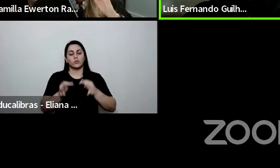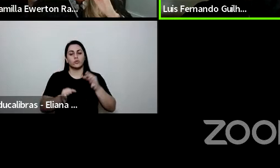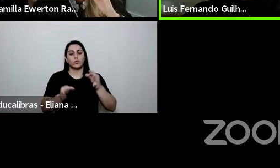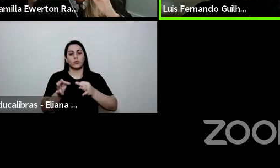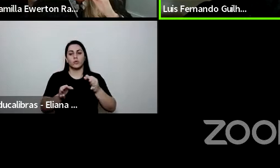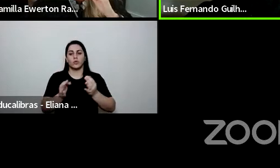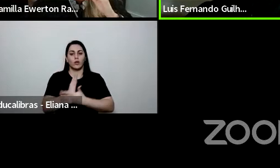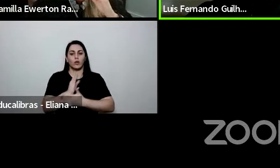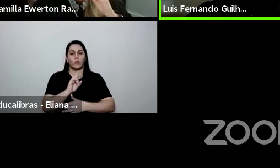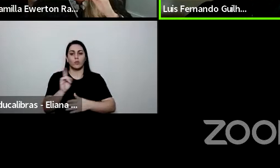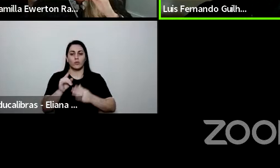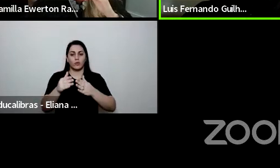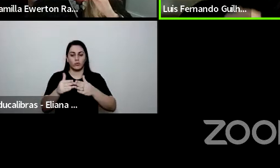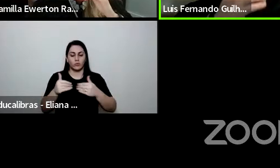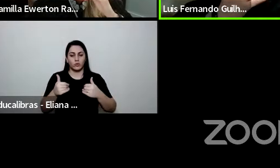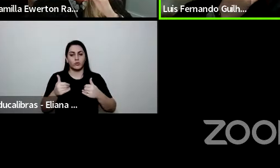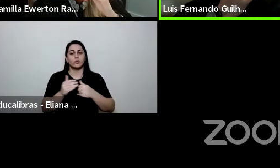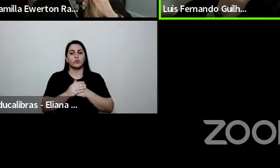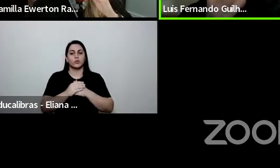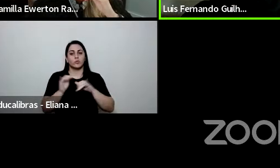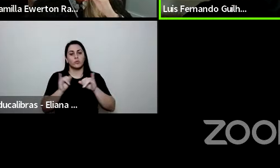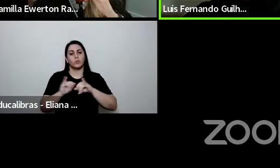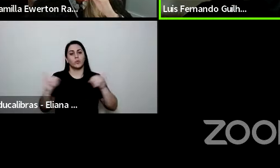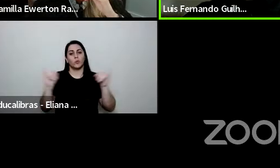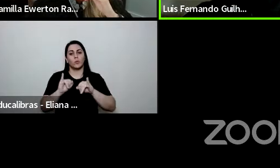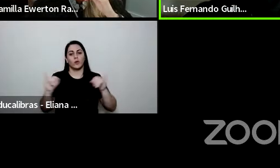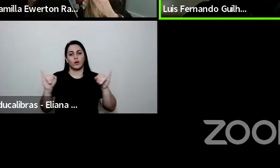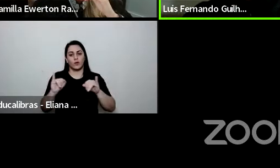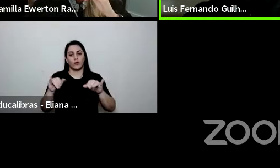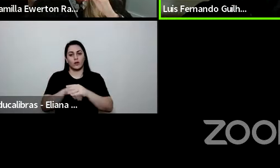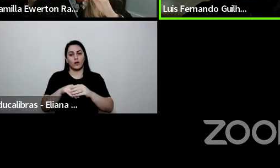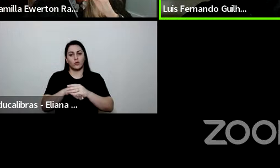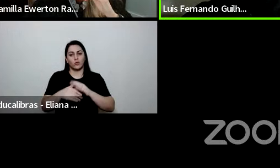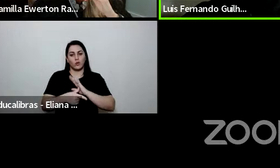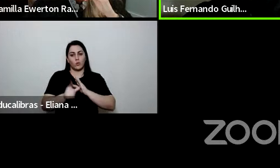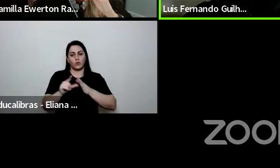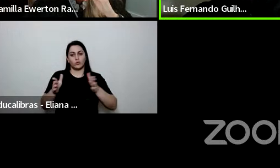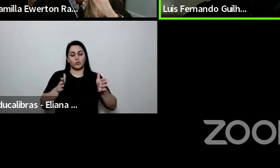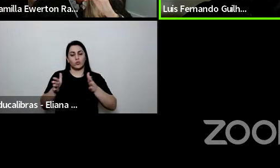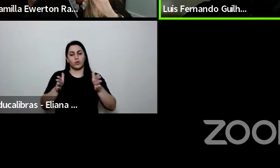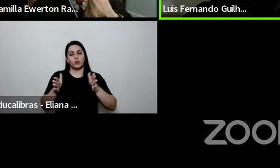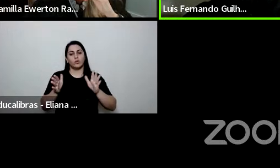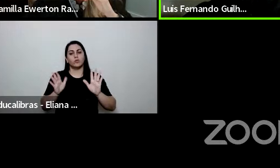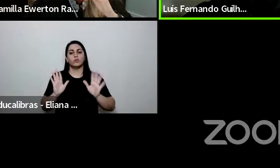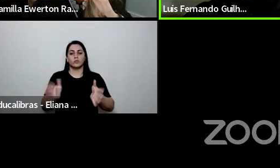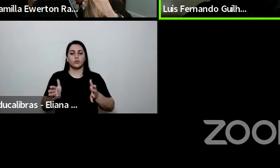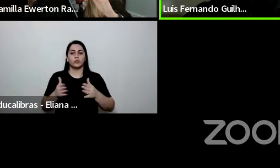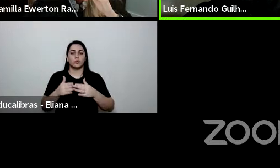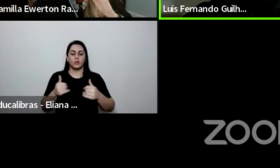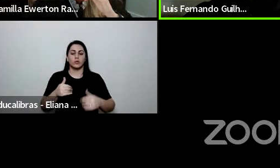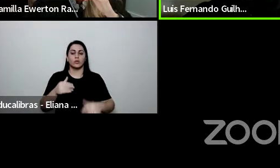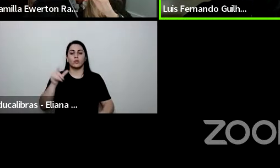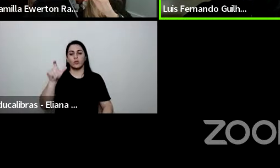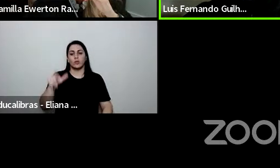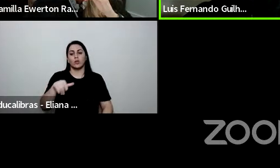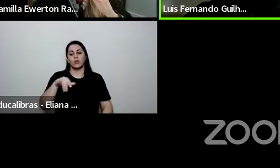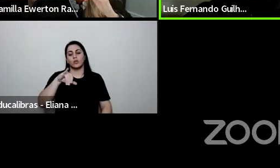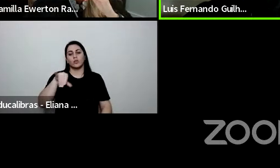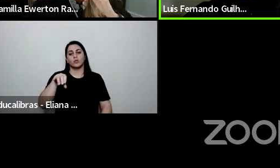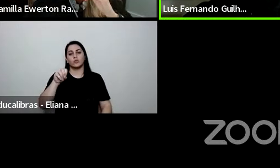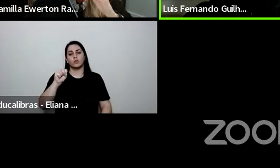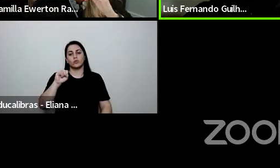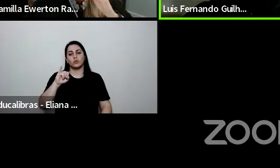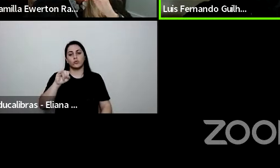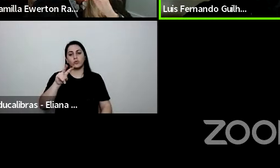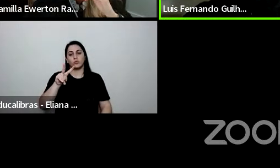improcedente pedido formulado na representação por propaganda antecipada formulado pelo ora recorrente em desfavor de Josivaldo Santos Melo ora